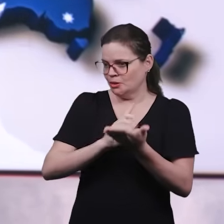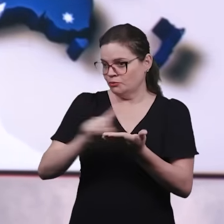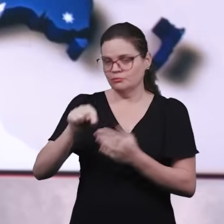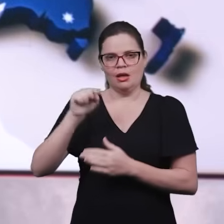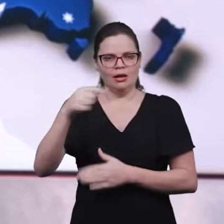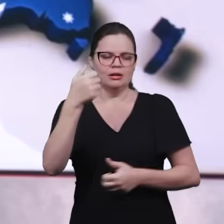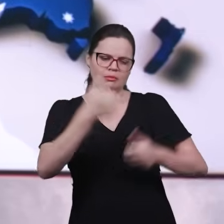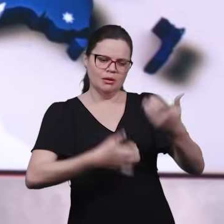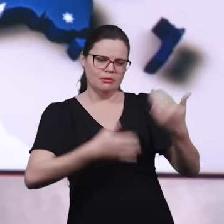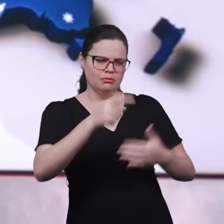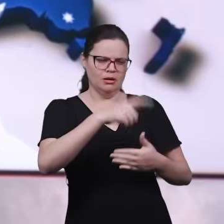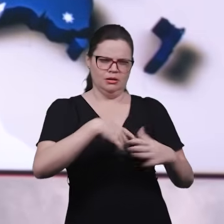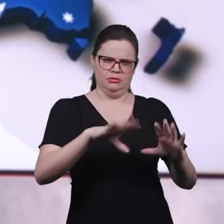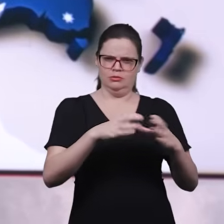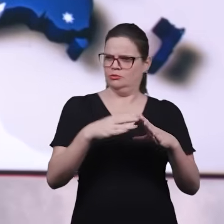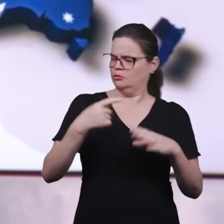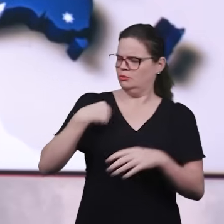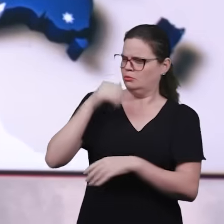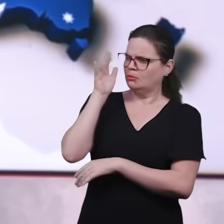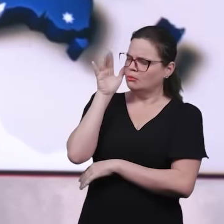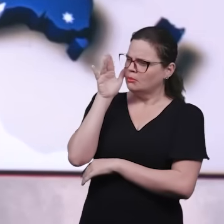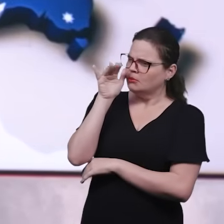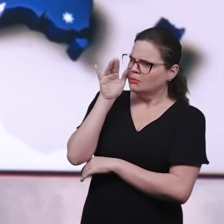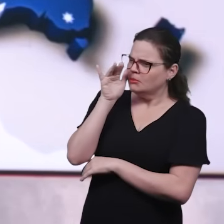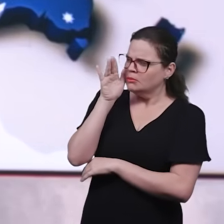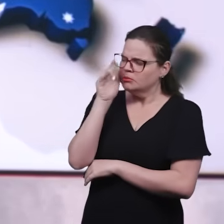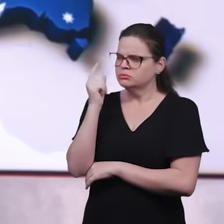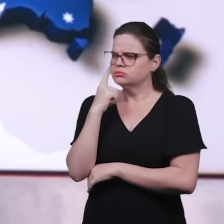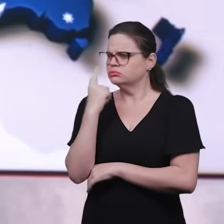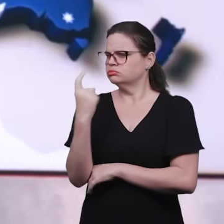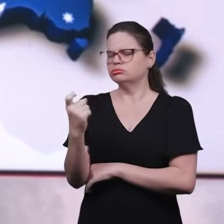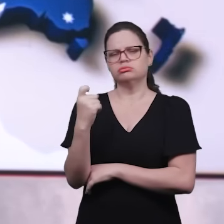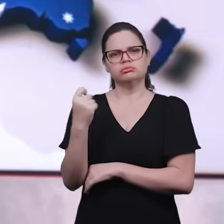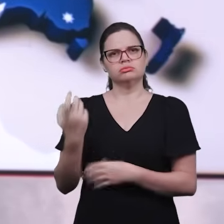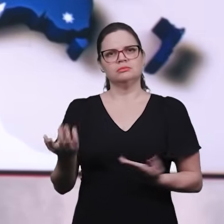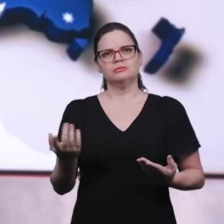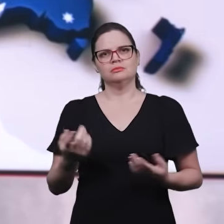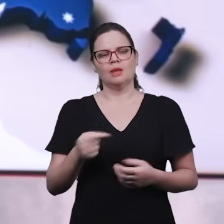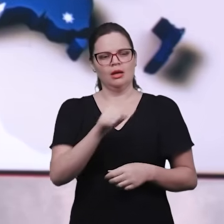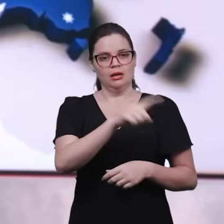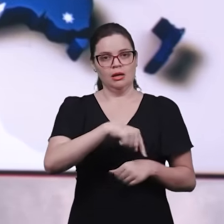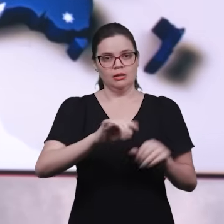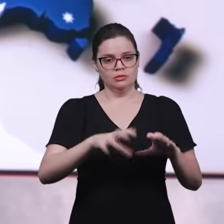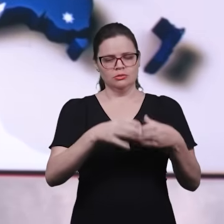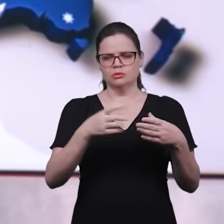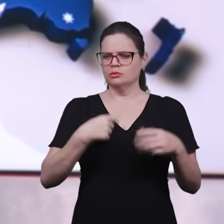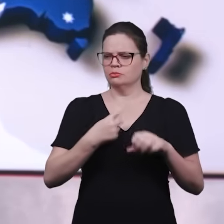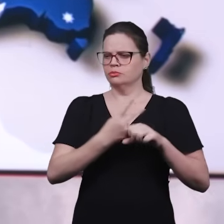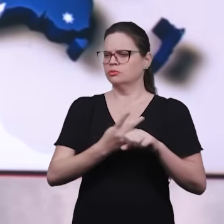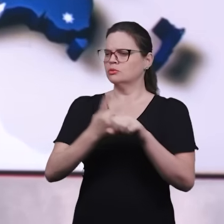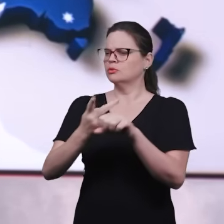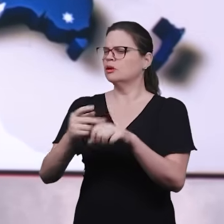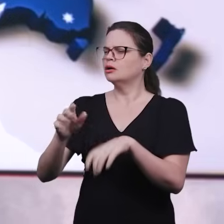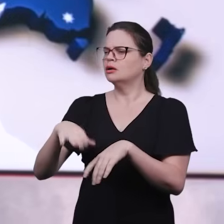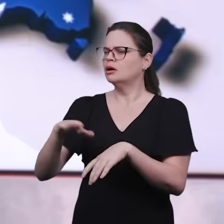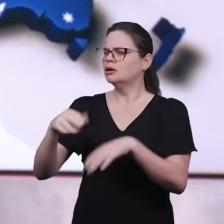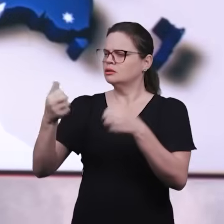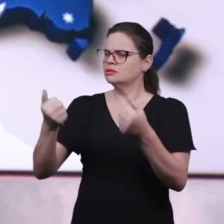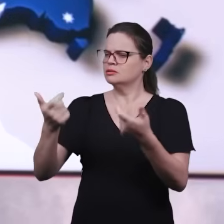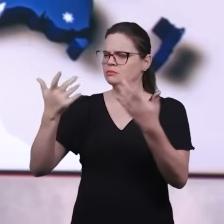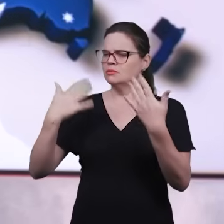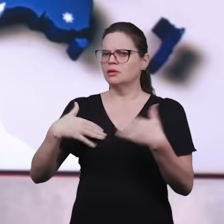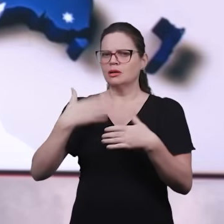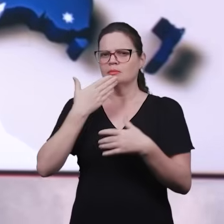uma curiosidade muito grande naquele grupo e eles procuraram saber mais